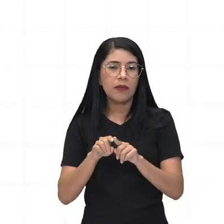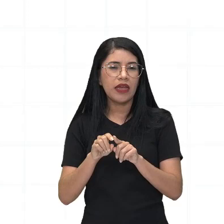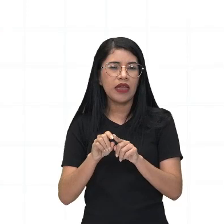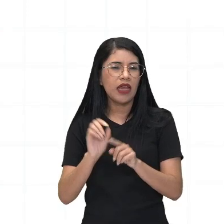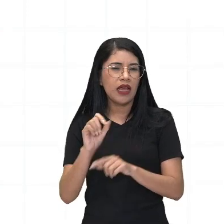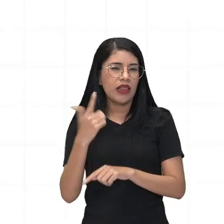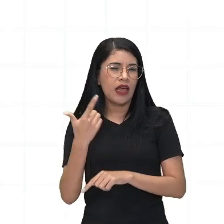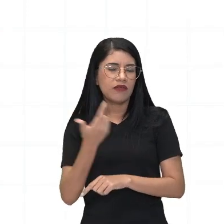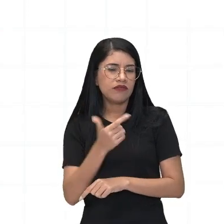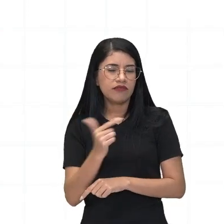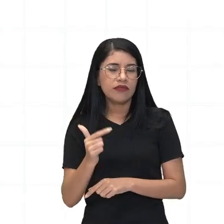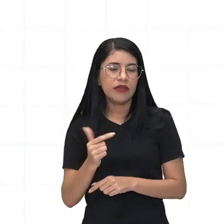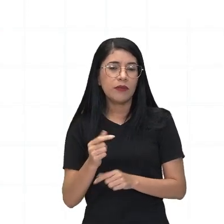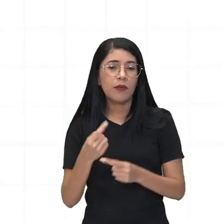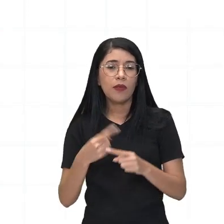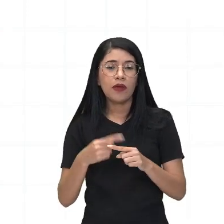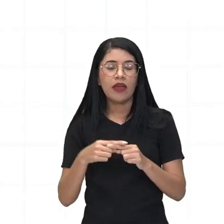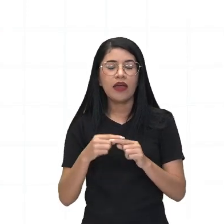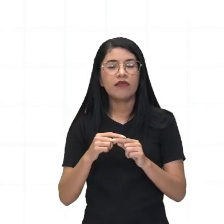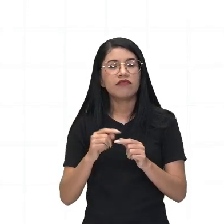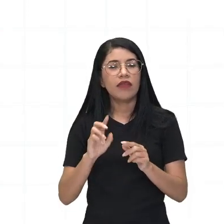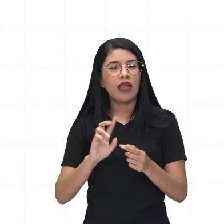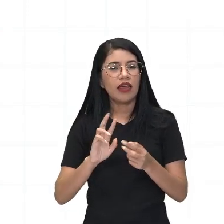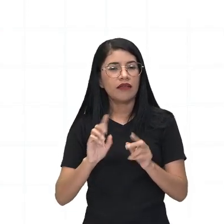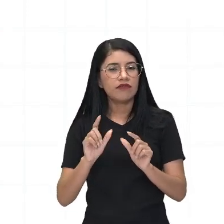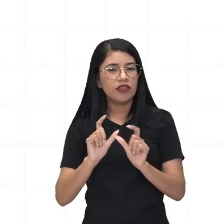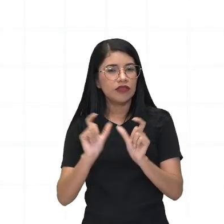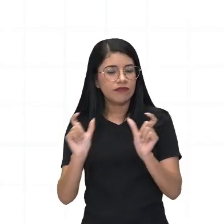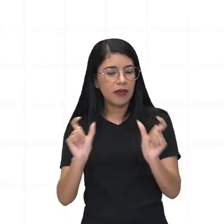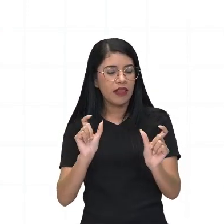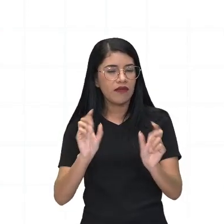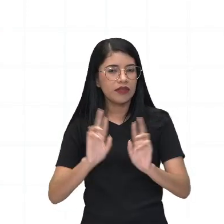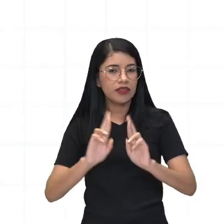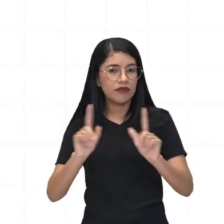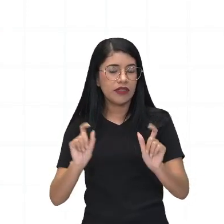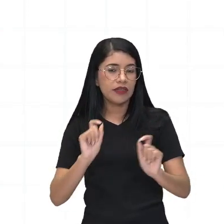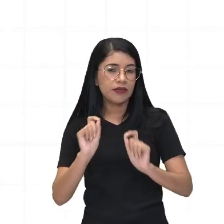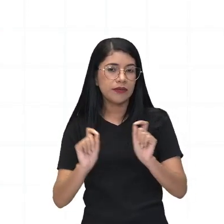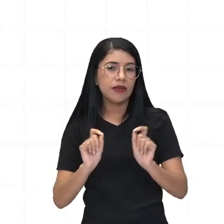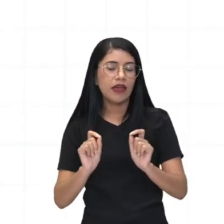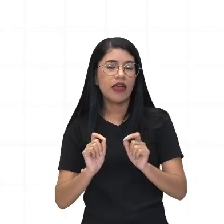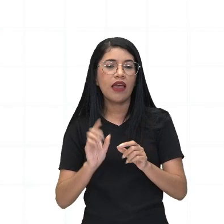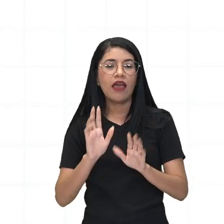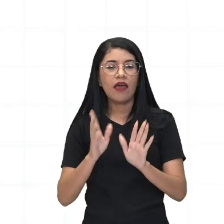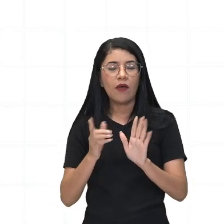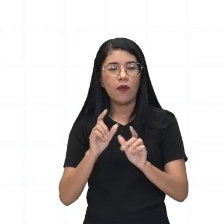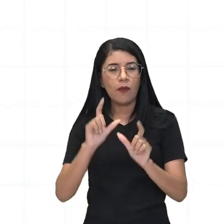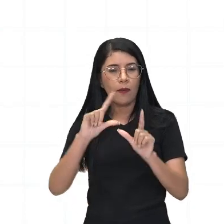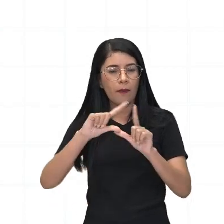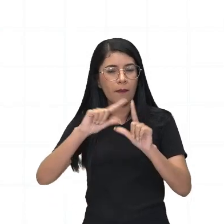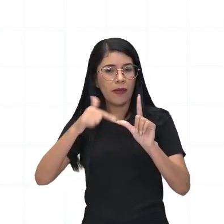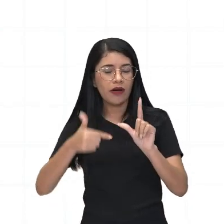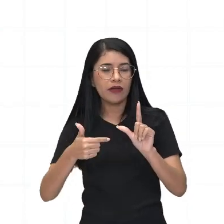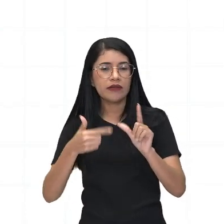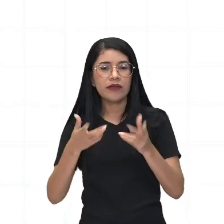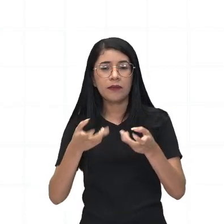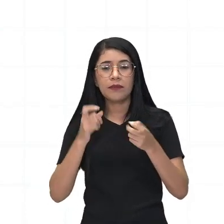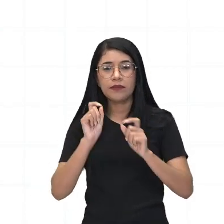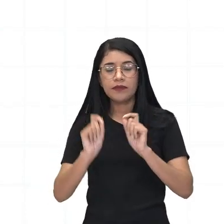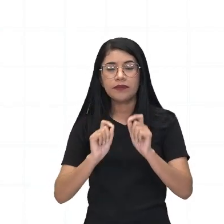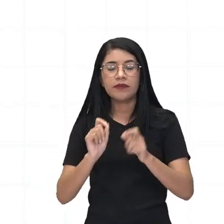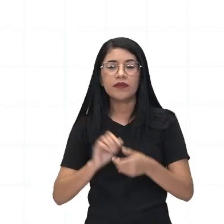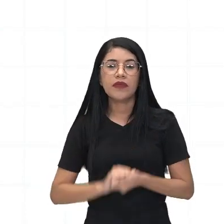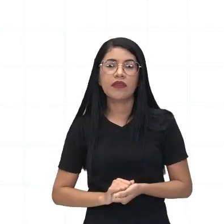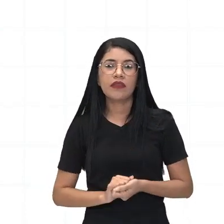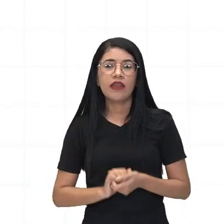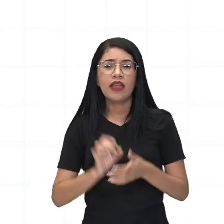Por ser essa contradição, essa contrariedade ilógica, então é um paradoxo. Então notem que todas